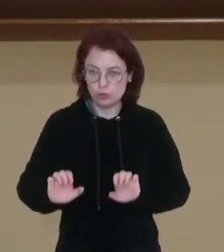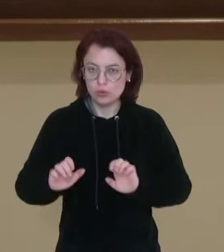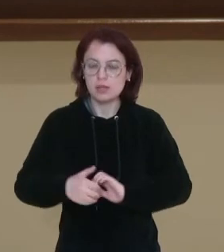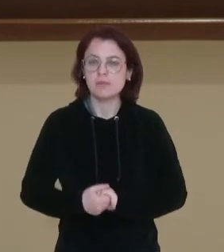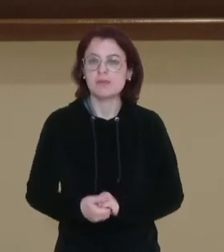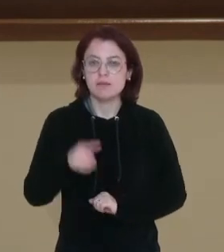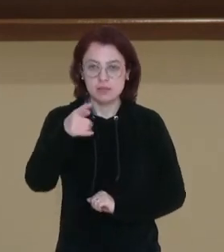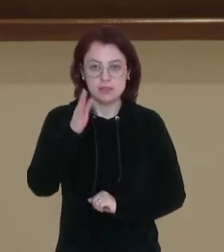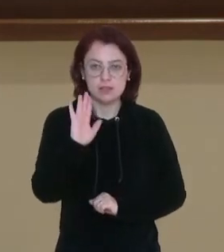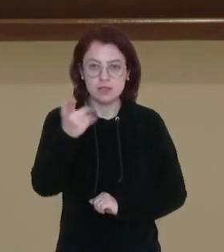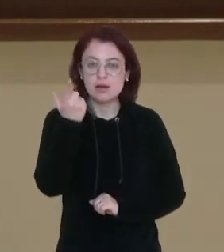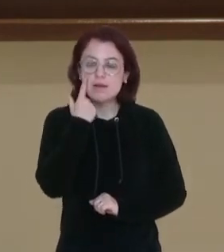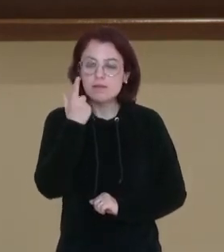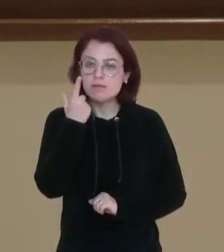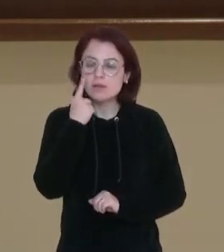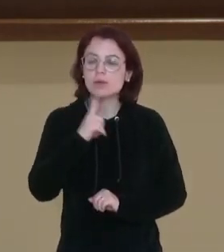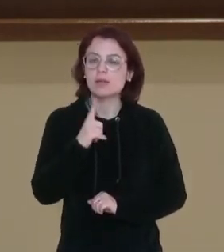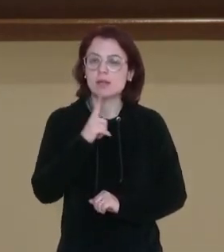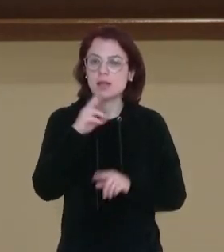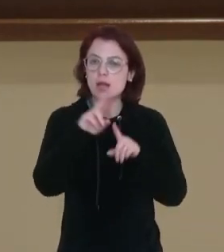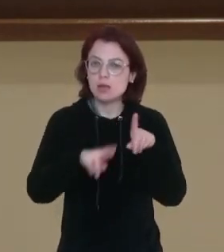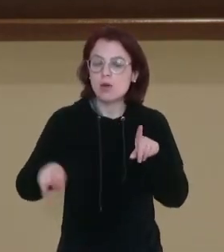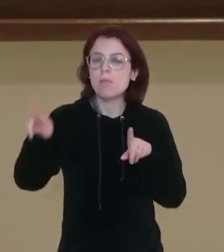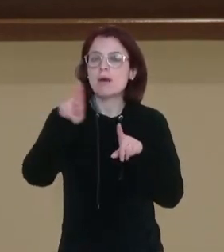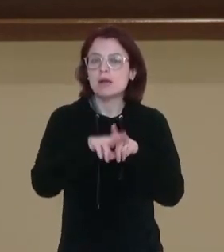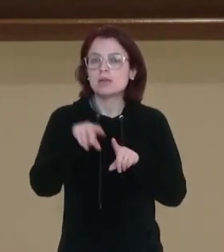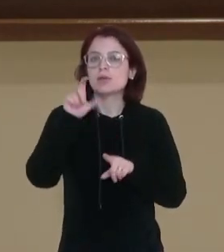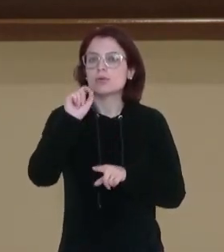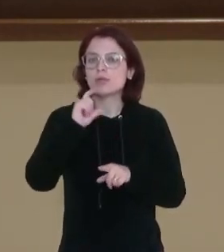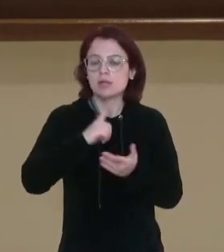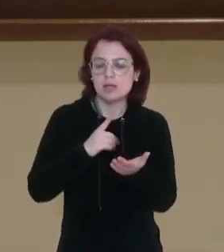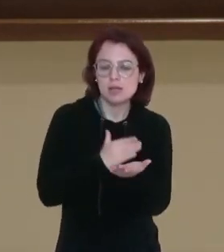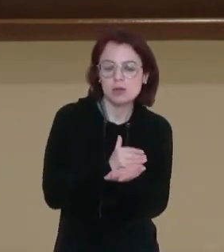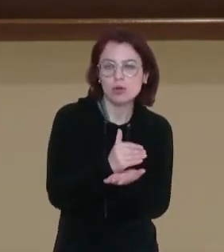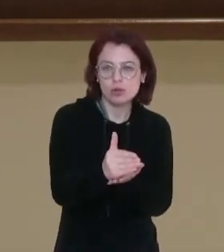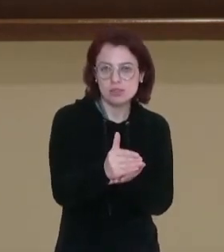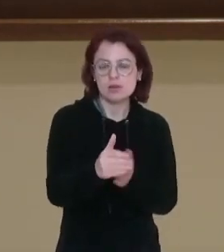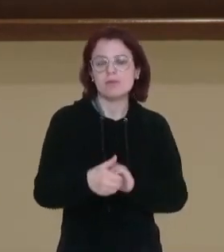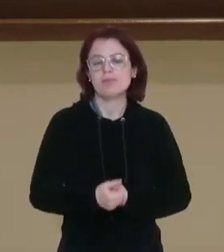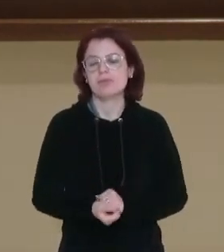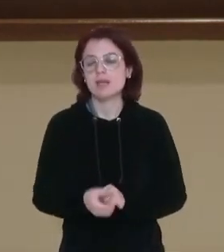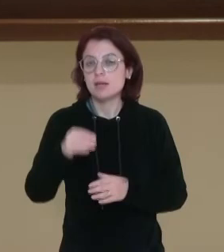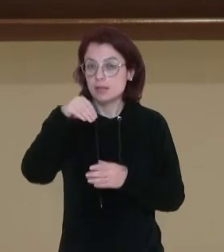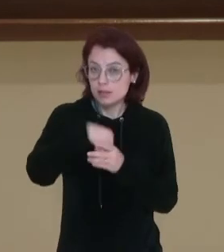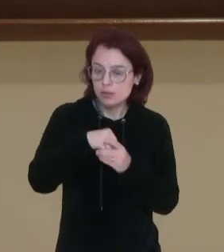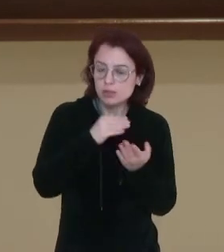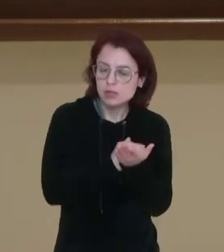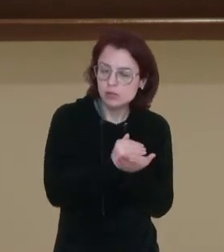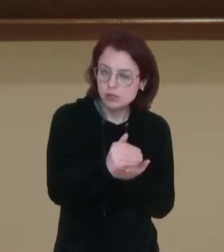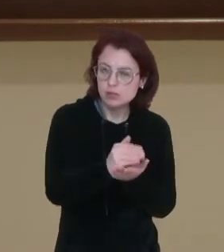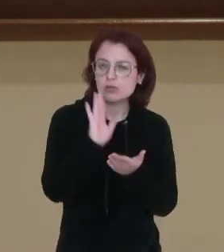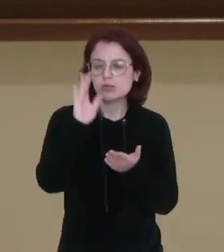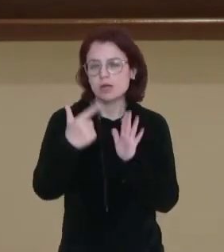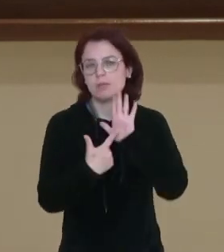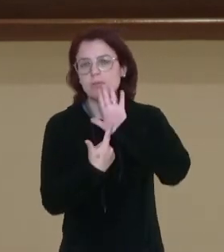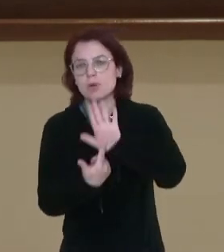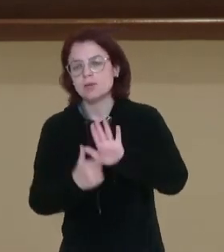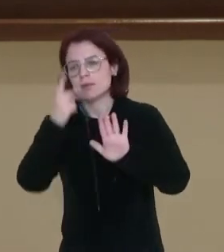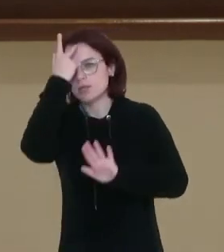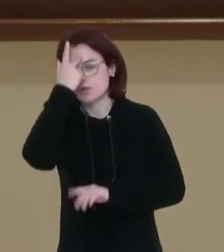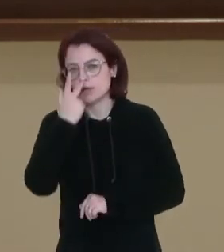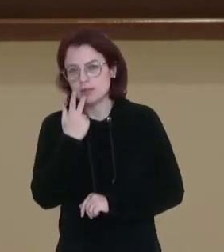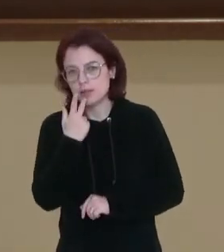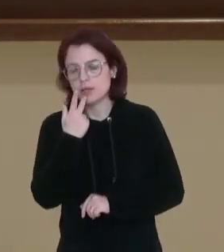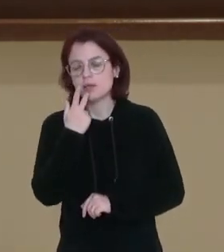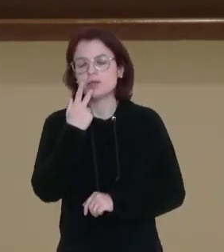vocês viram que a gente fez uma retomada do que vem a ser a introdução, né? Na introdução você já apresenta para o leitor os